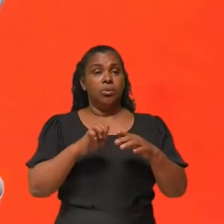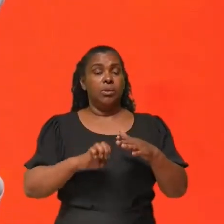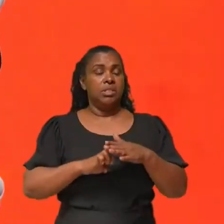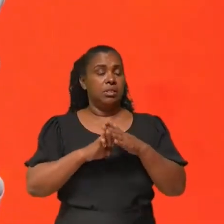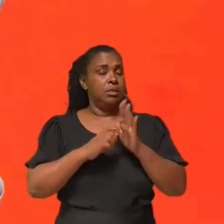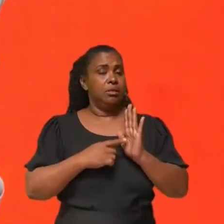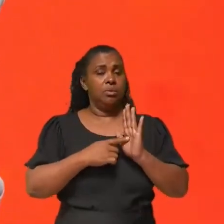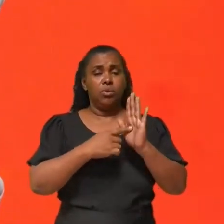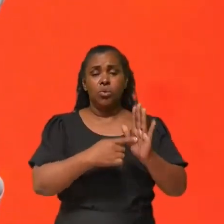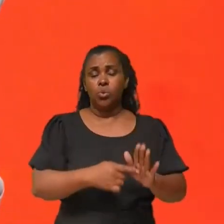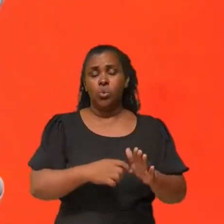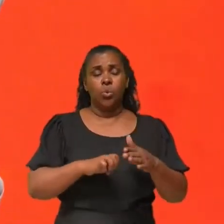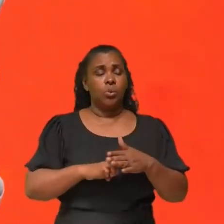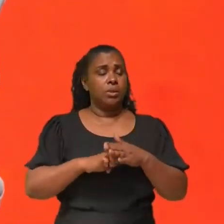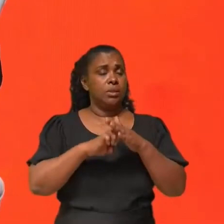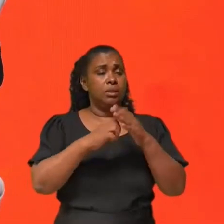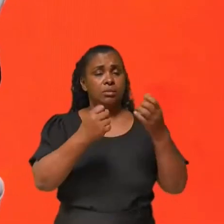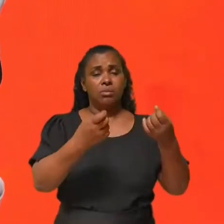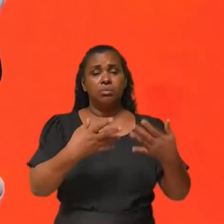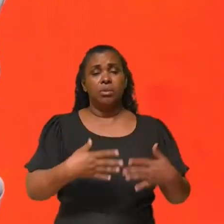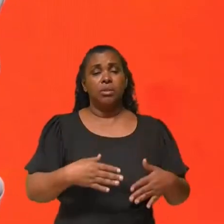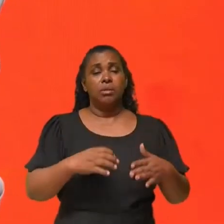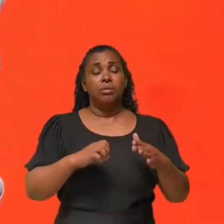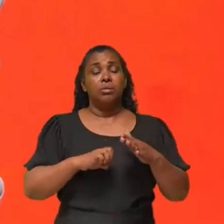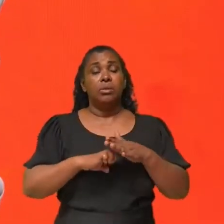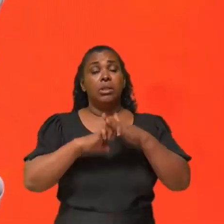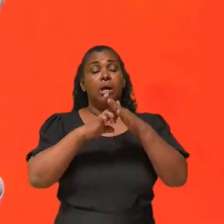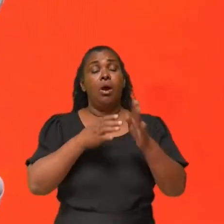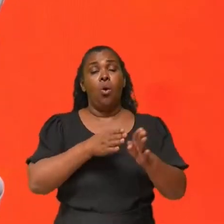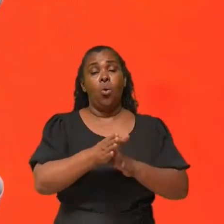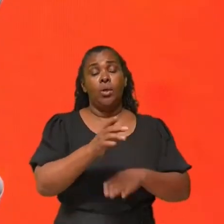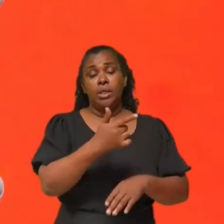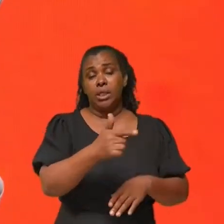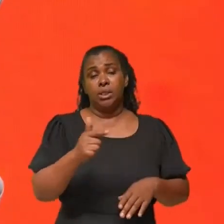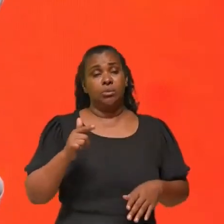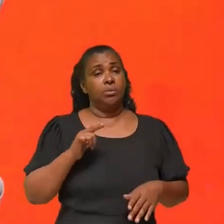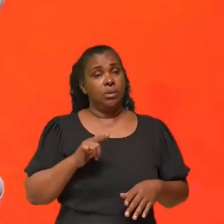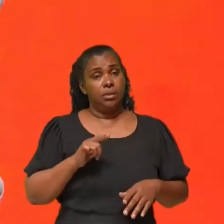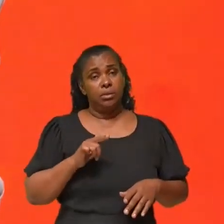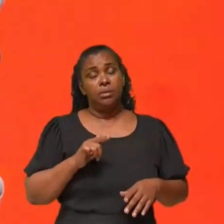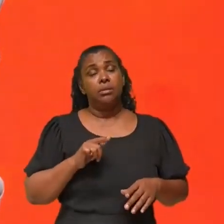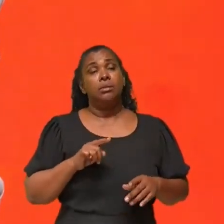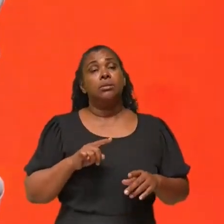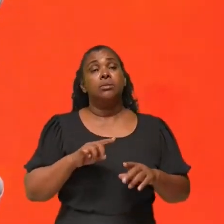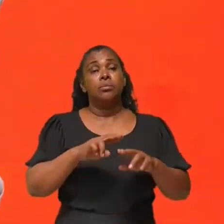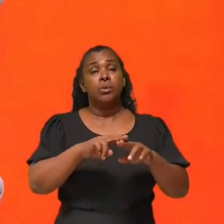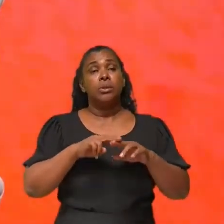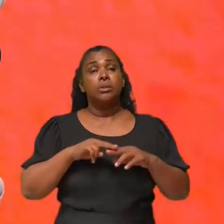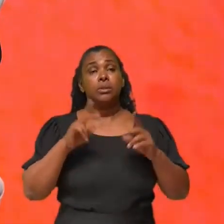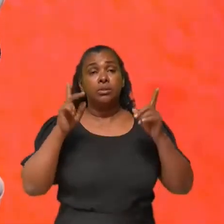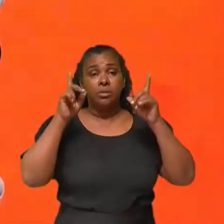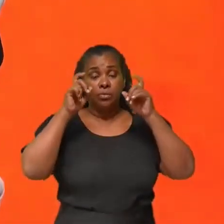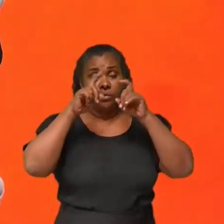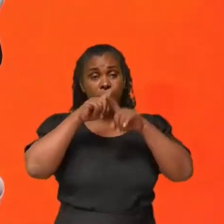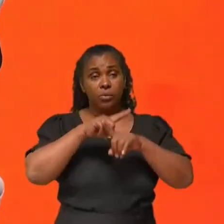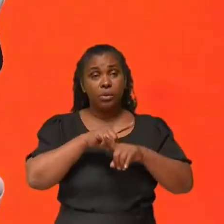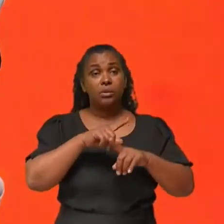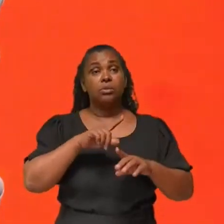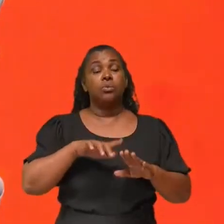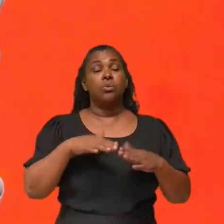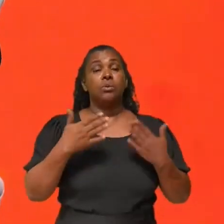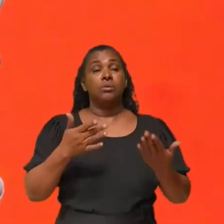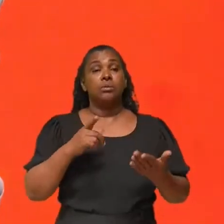não orienta. E aí vem uma dificuldade grande, porque mesmo quando a gente quer, é muito difícil, dada a realidade que a gente tem, tanto na